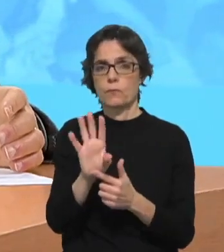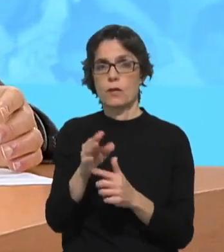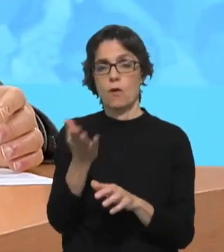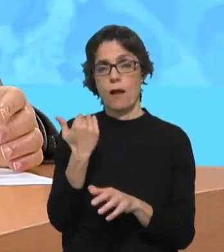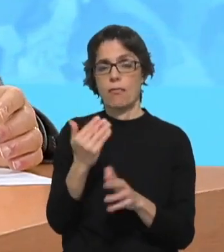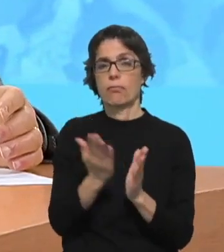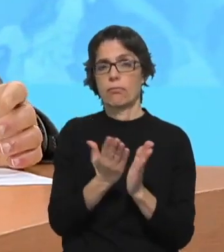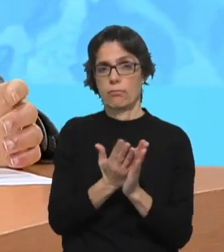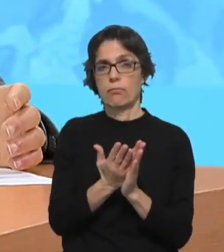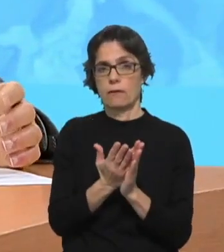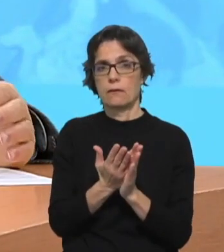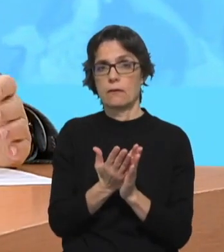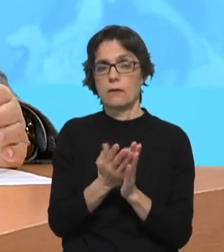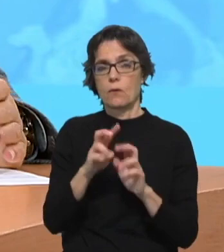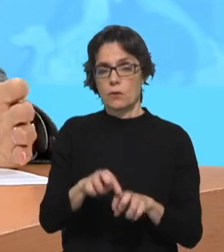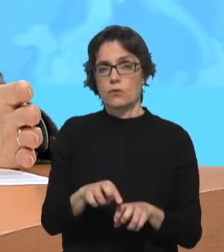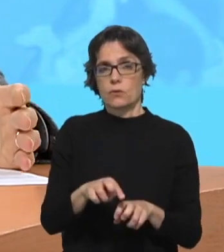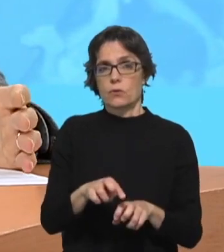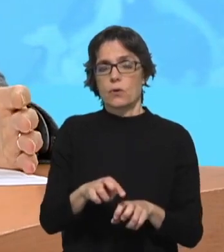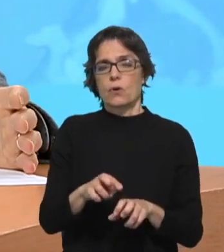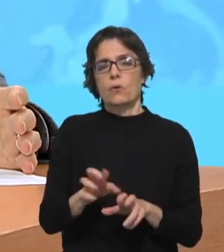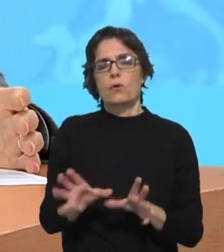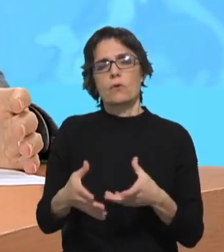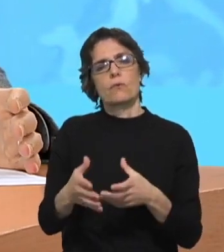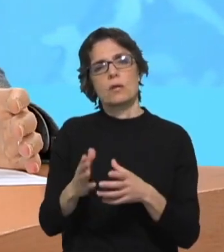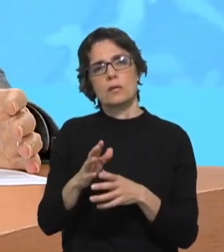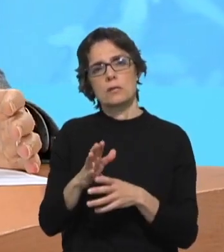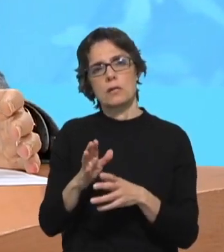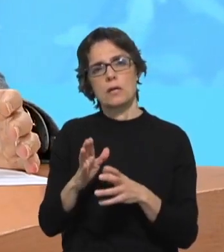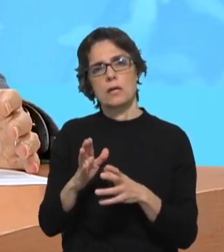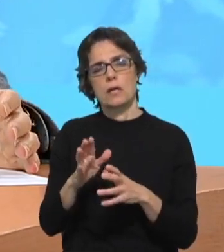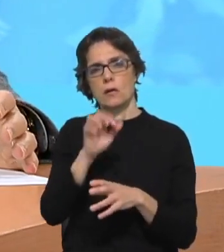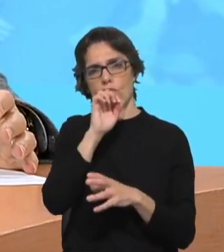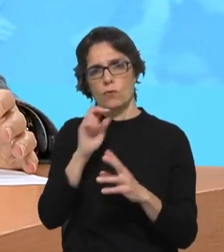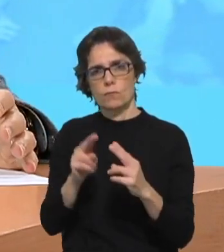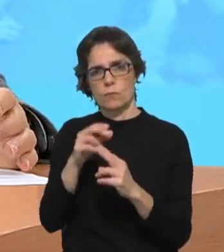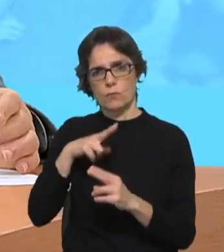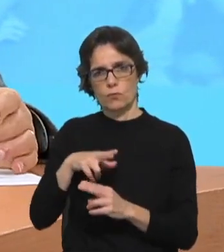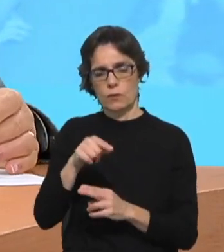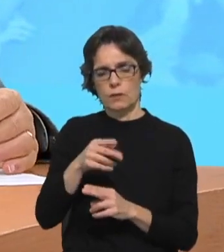Episcopal Portuguesa em 2011, nós tínhamos observado que mais de metade